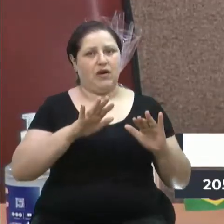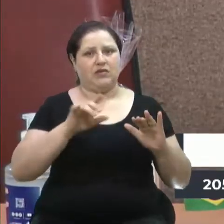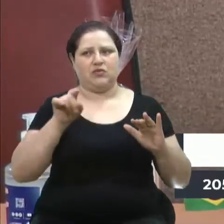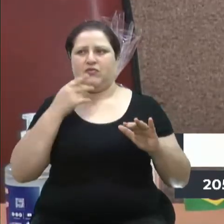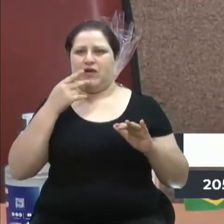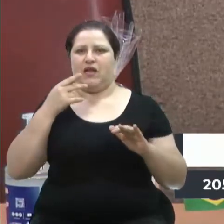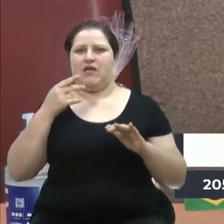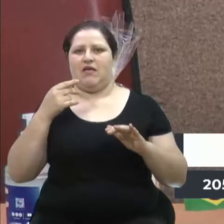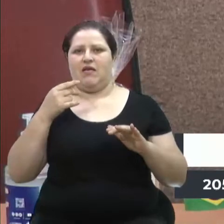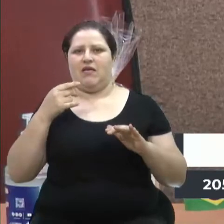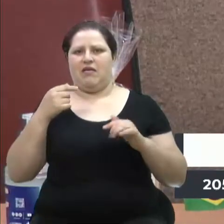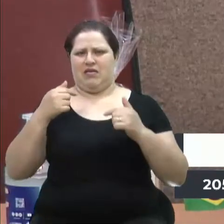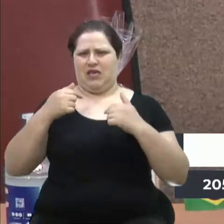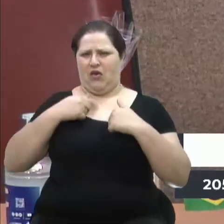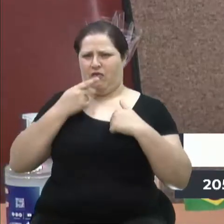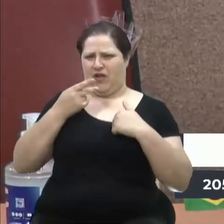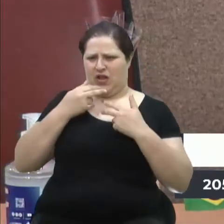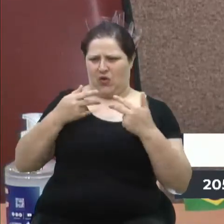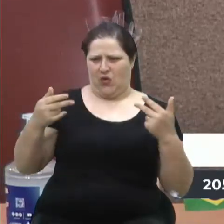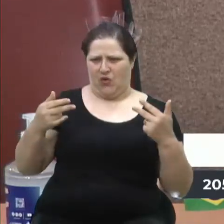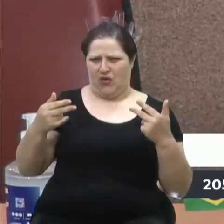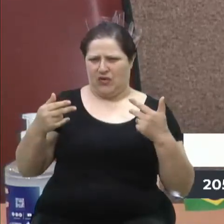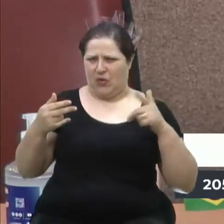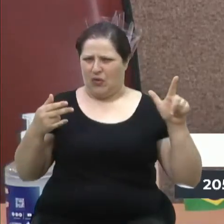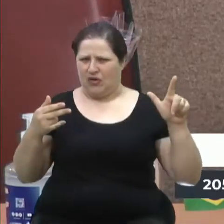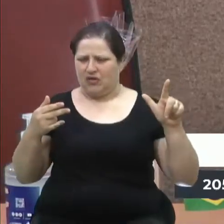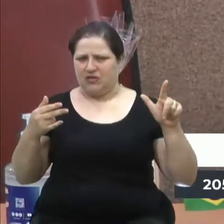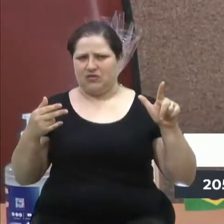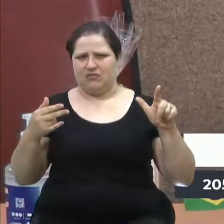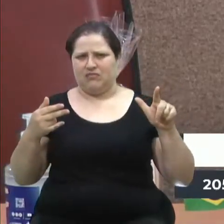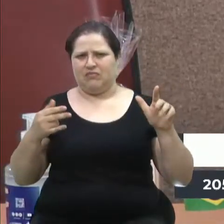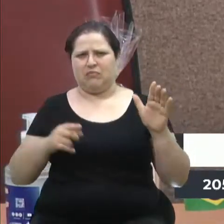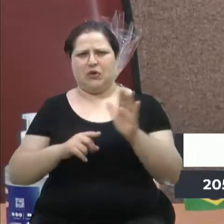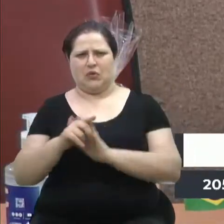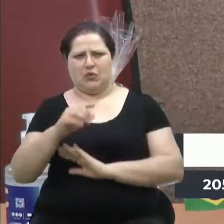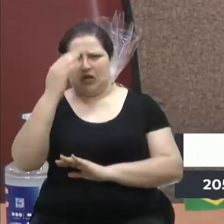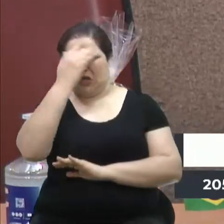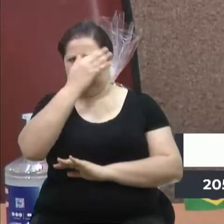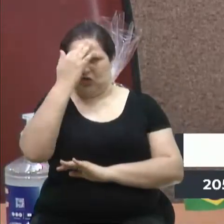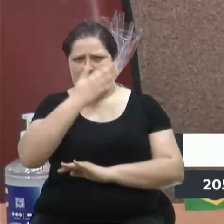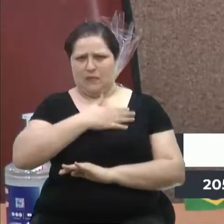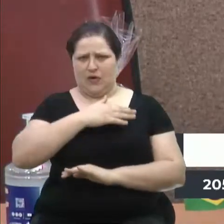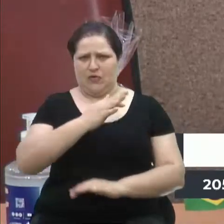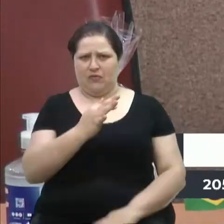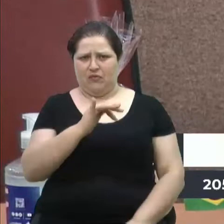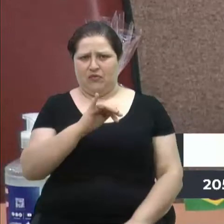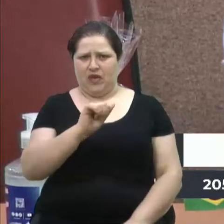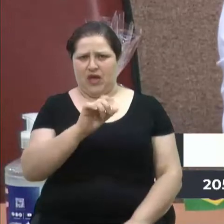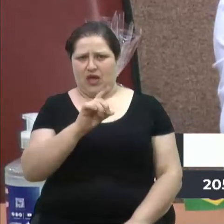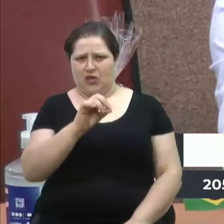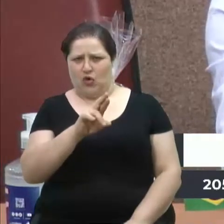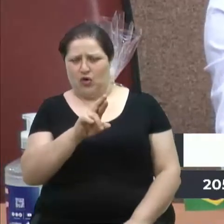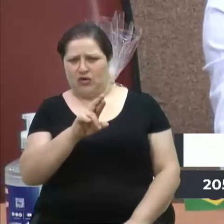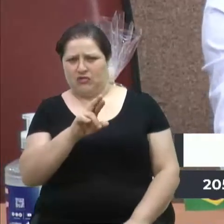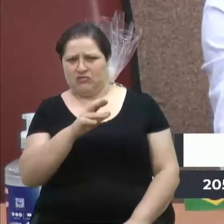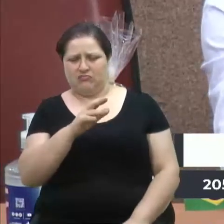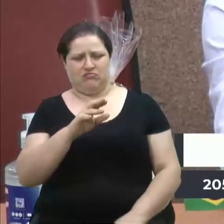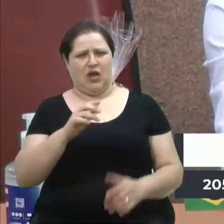isso não se faz o prefeito had Lost meu fiador vez em quando dá onde eu só falei na Tribuna que eu vou